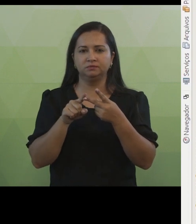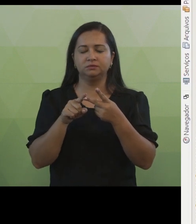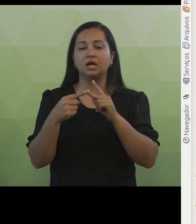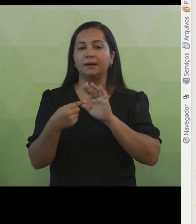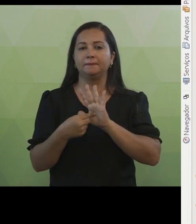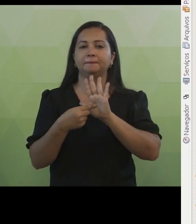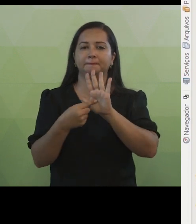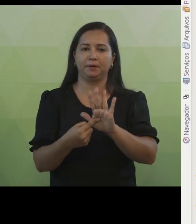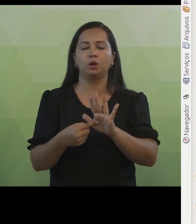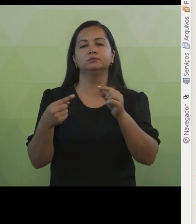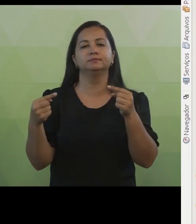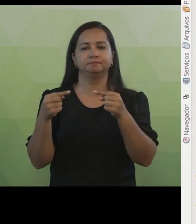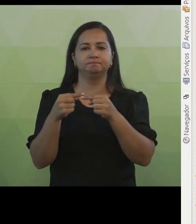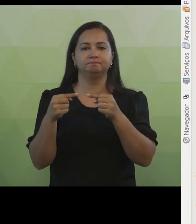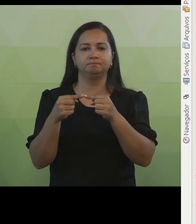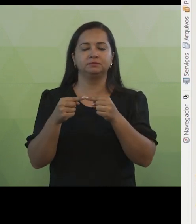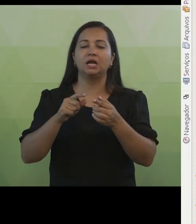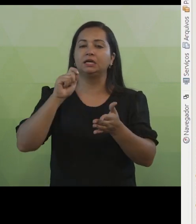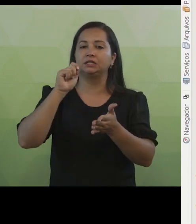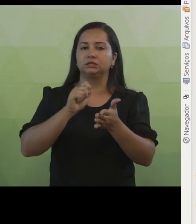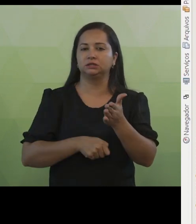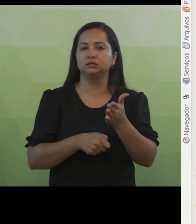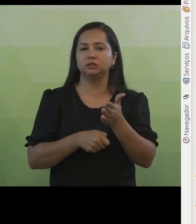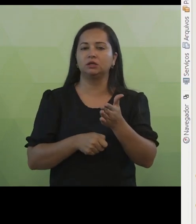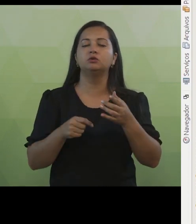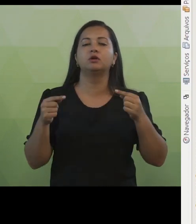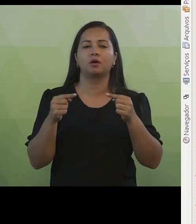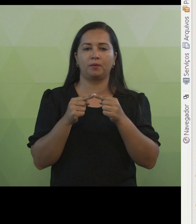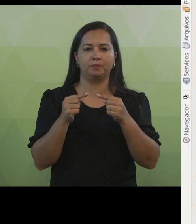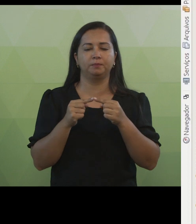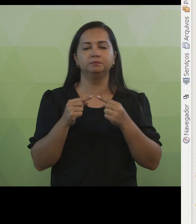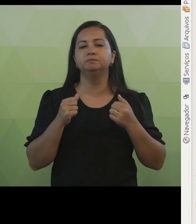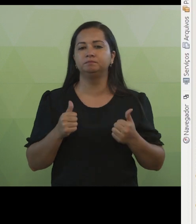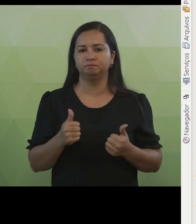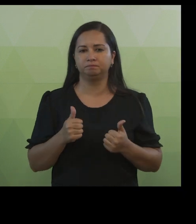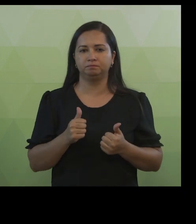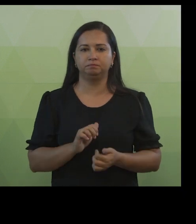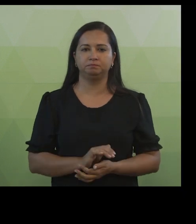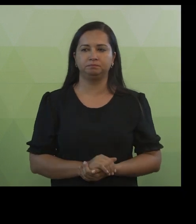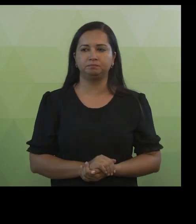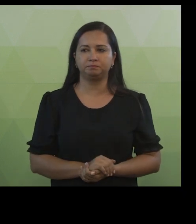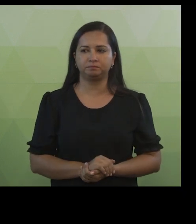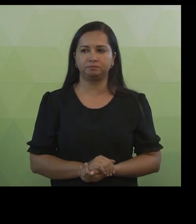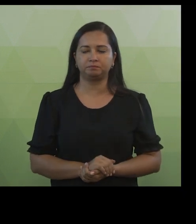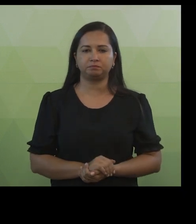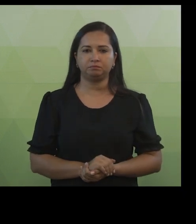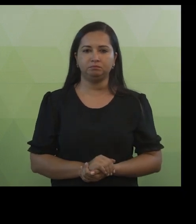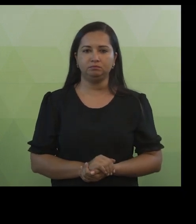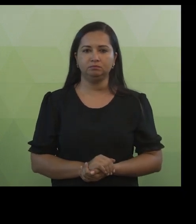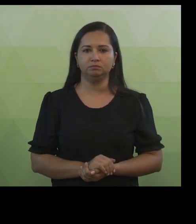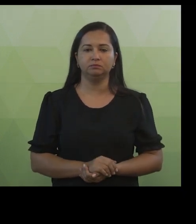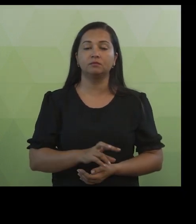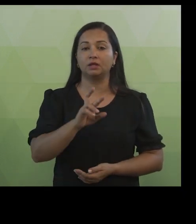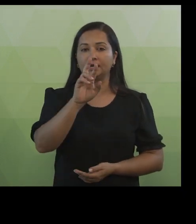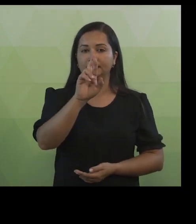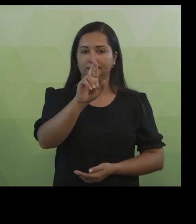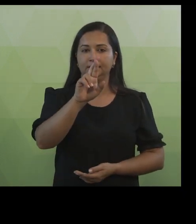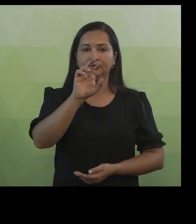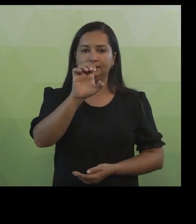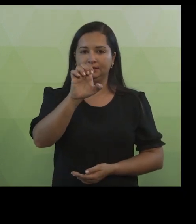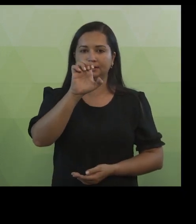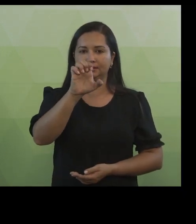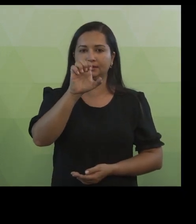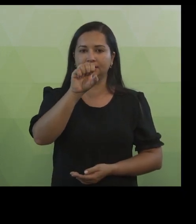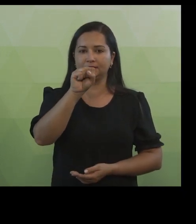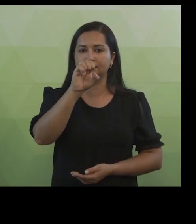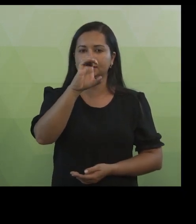um modelo compatível, a assinatura compatível com aquela chamada. A reescrita de métodos, ela